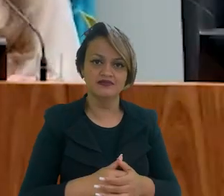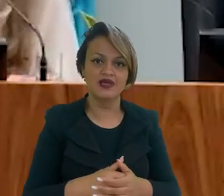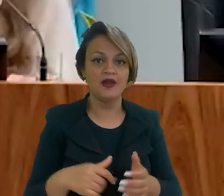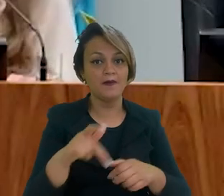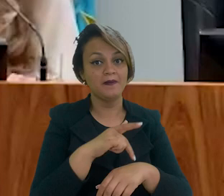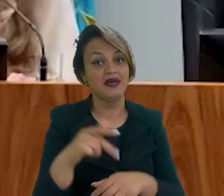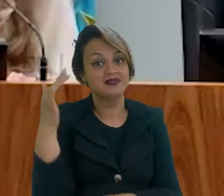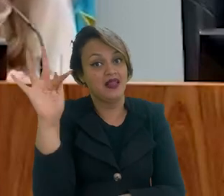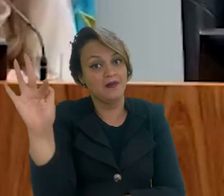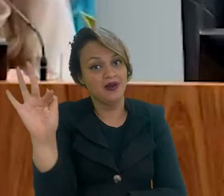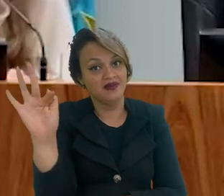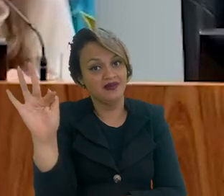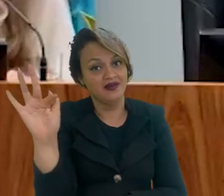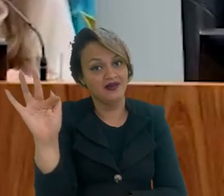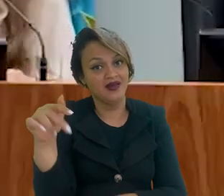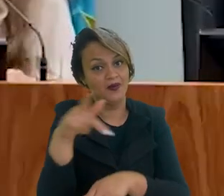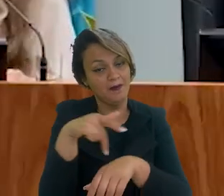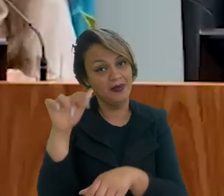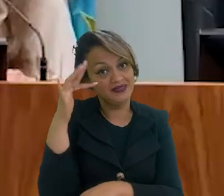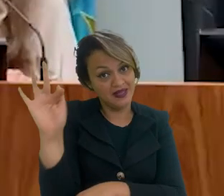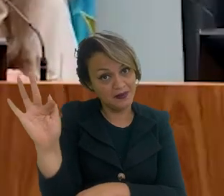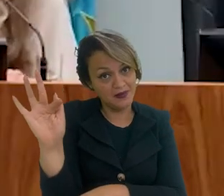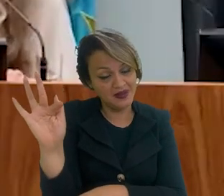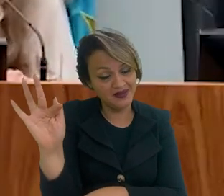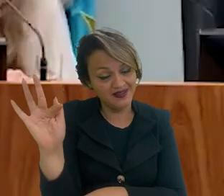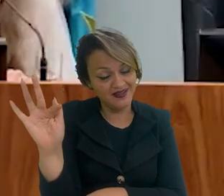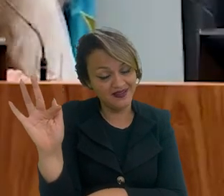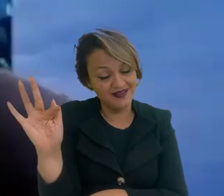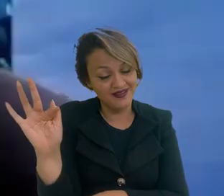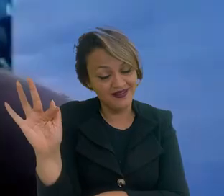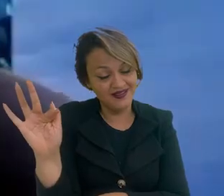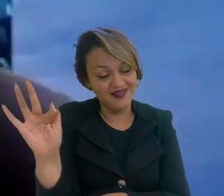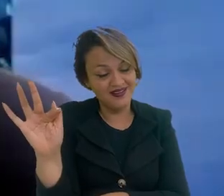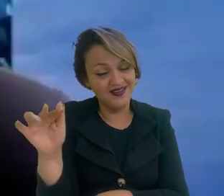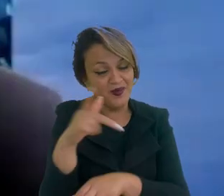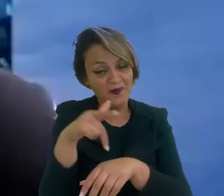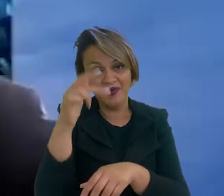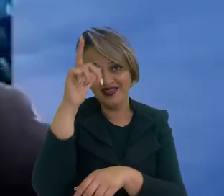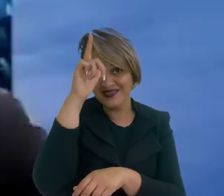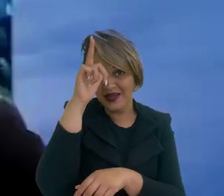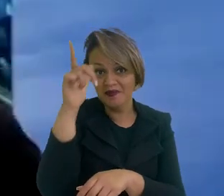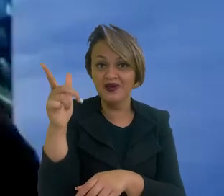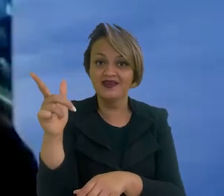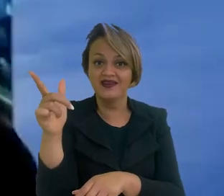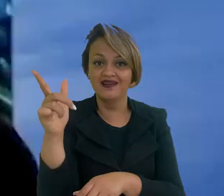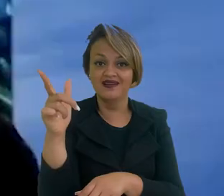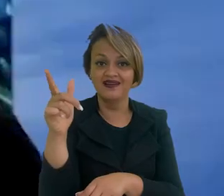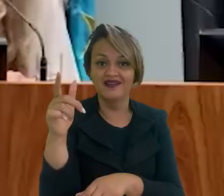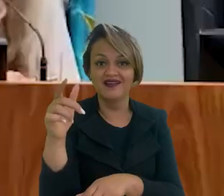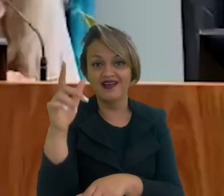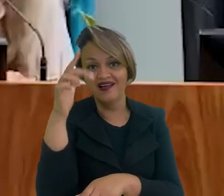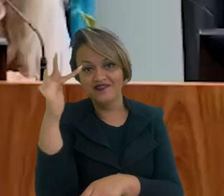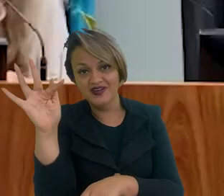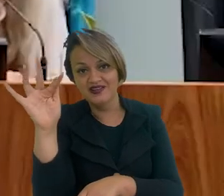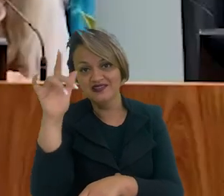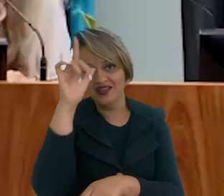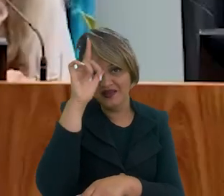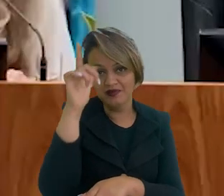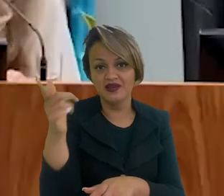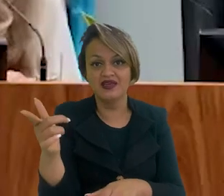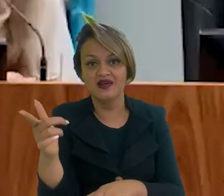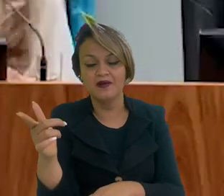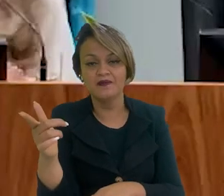então não aplica nada tá aberto né pelo amor de Deus na Alemanha não é assim